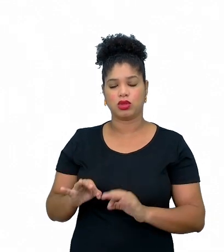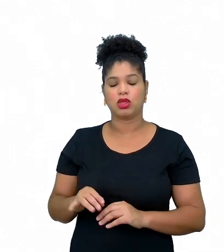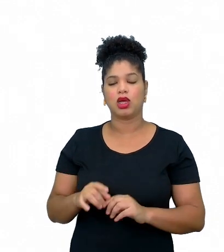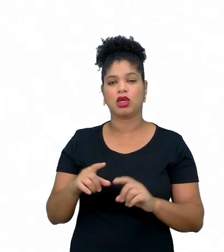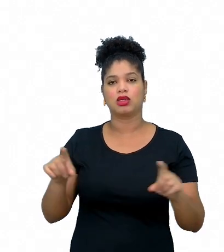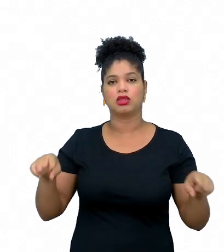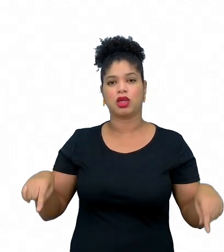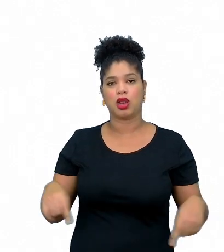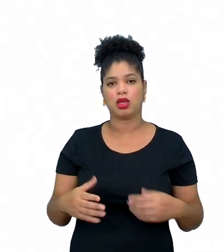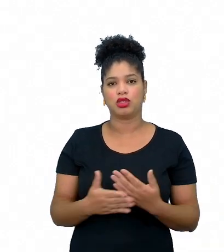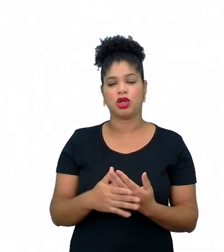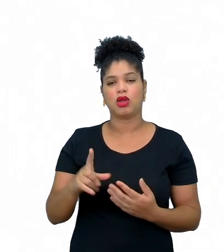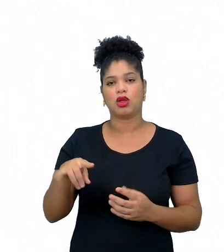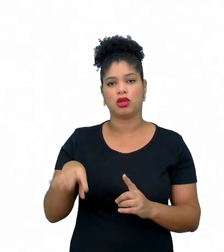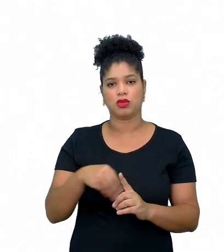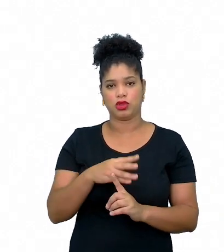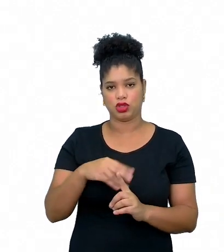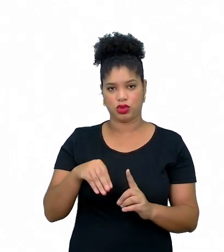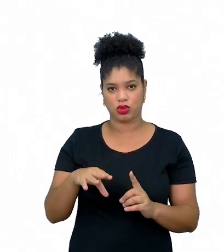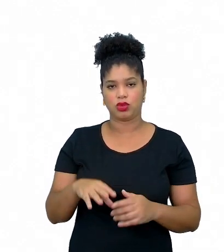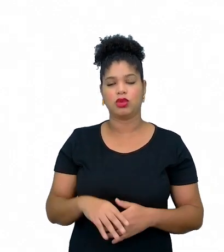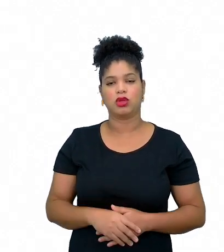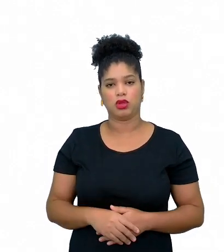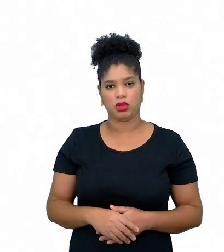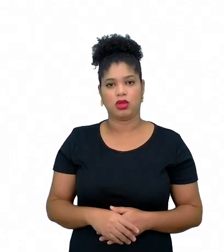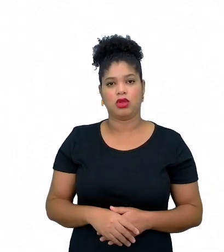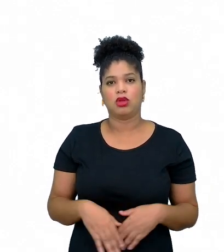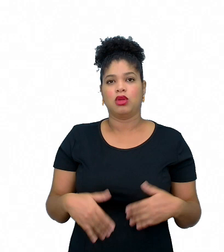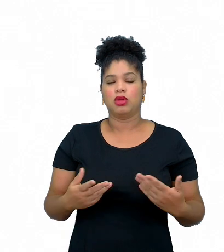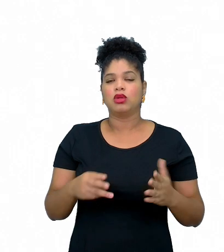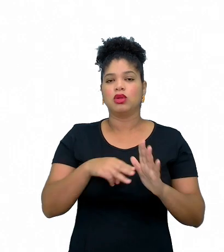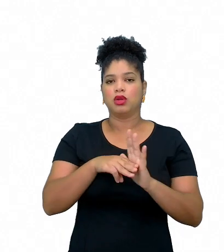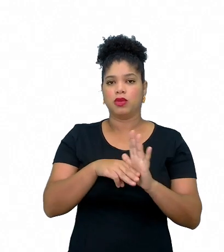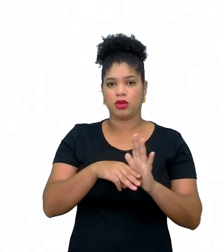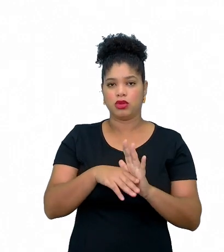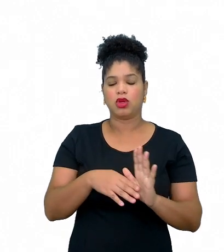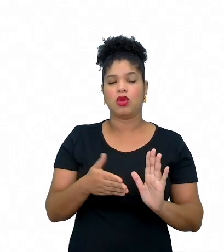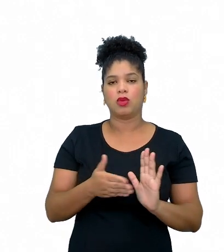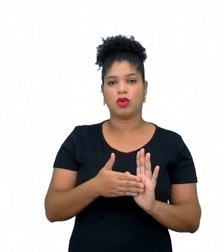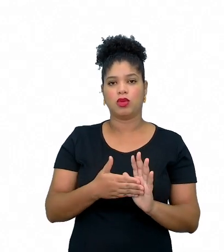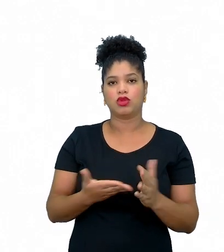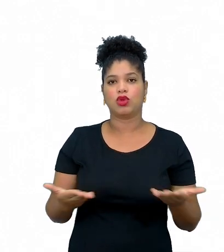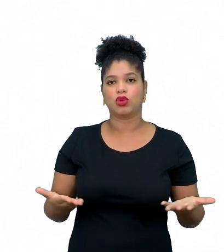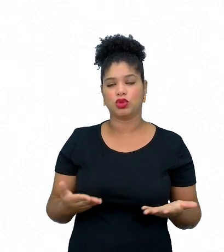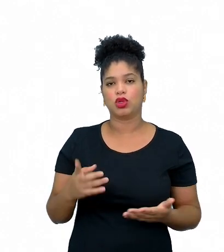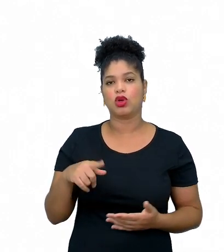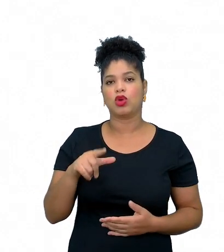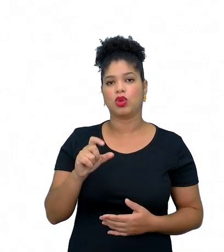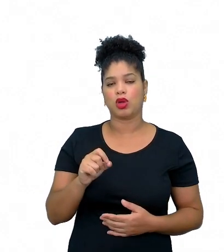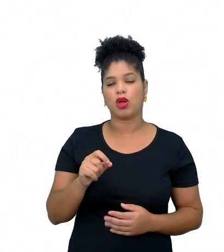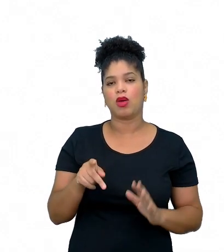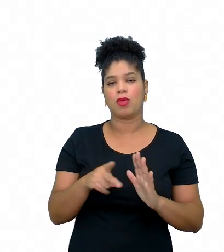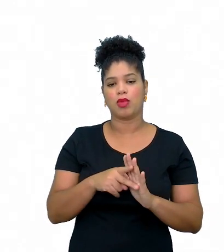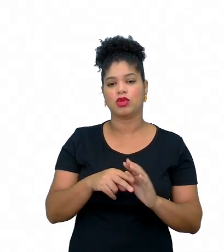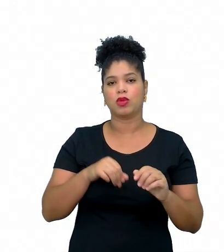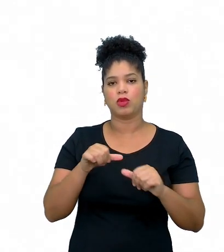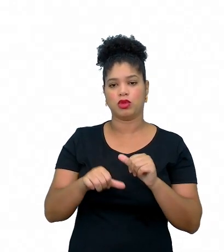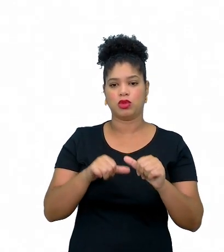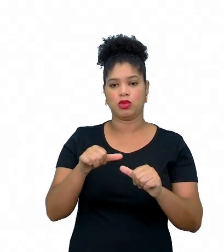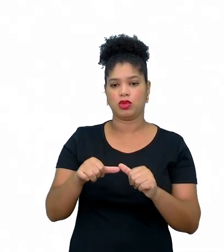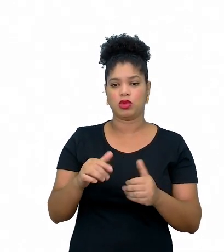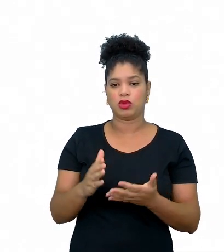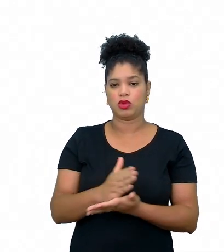aula como um mediador. Então, a metodologia proposta aqui, hoje, é a rotação por